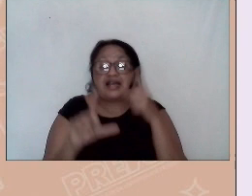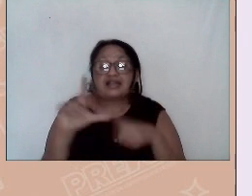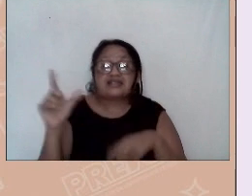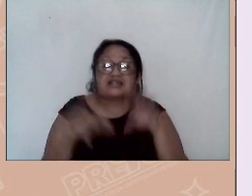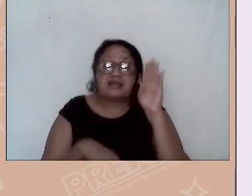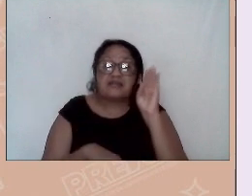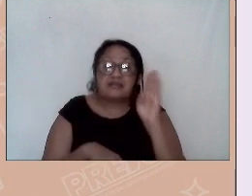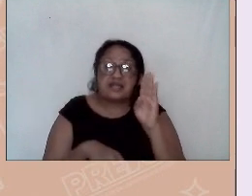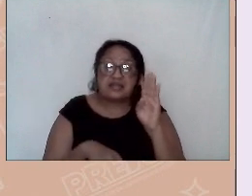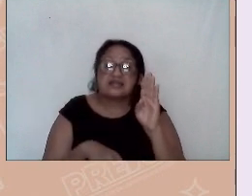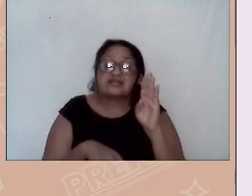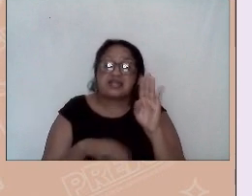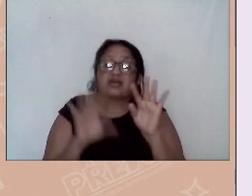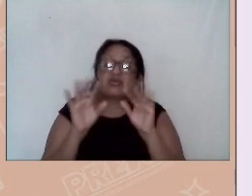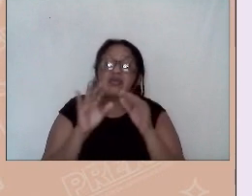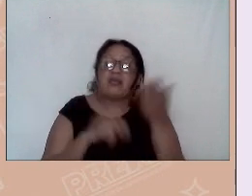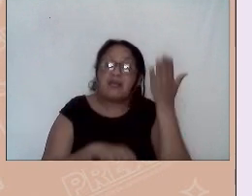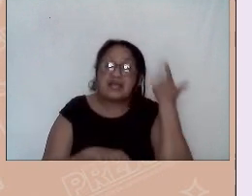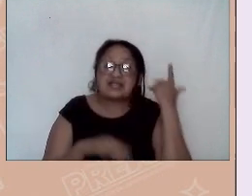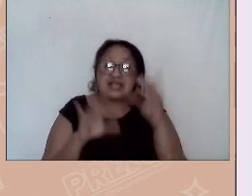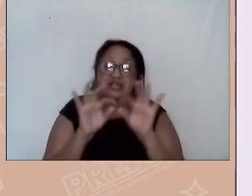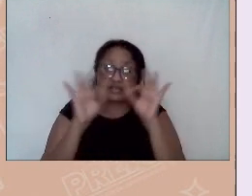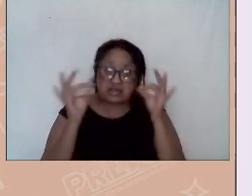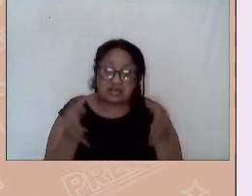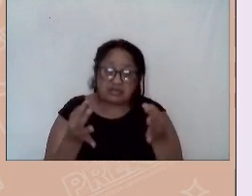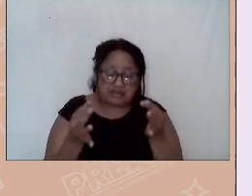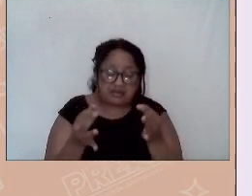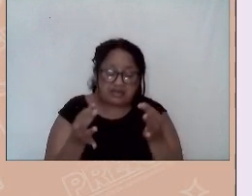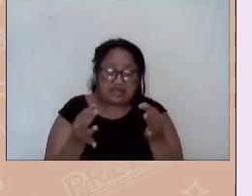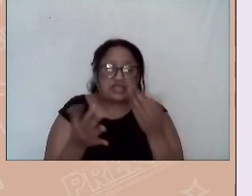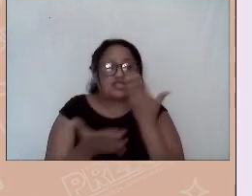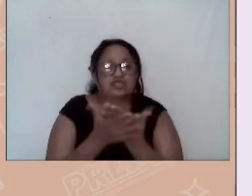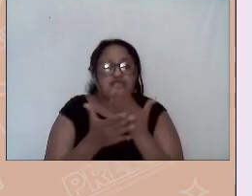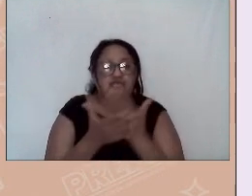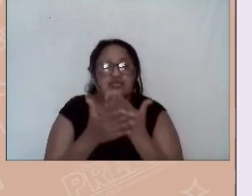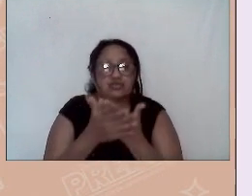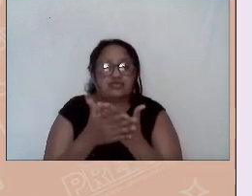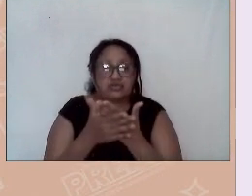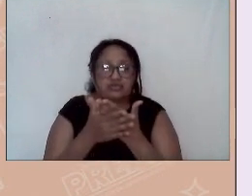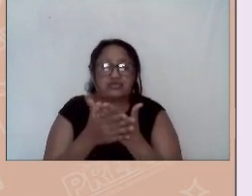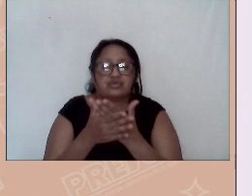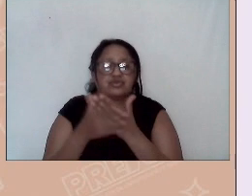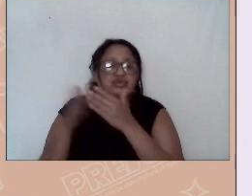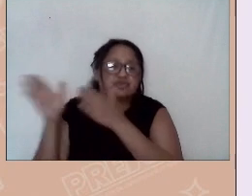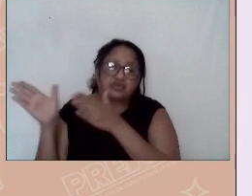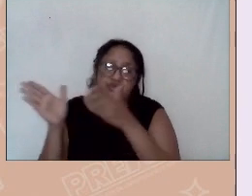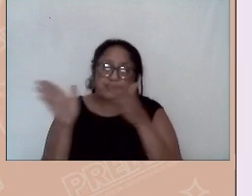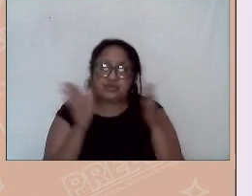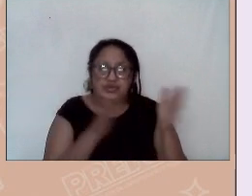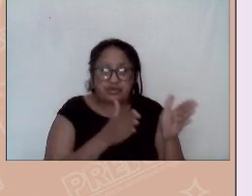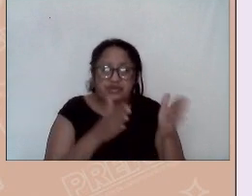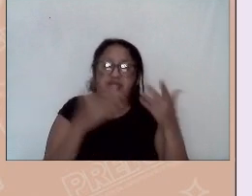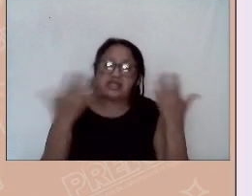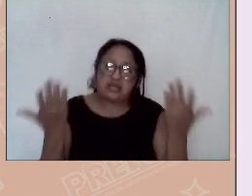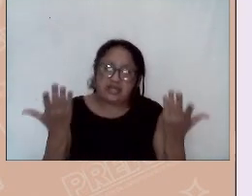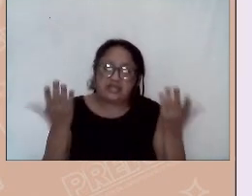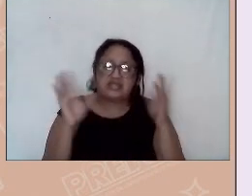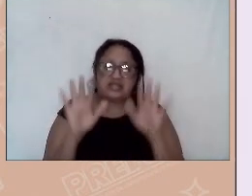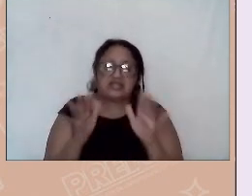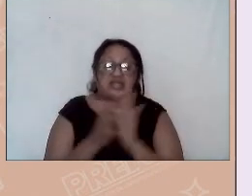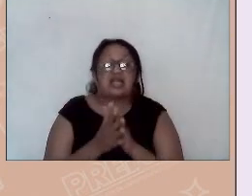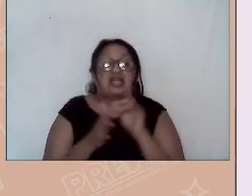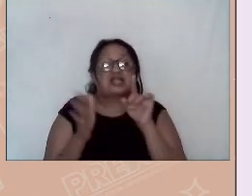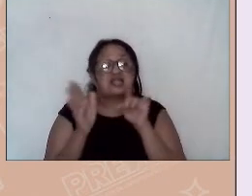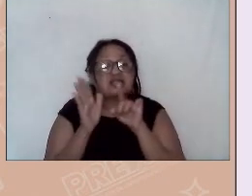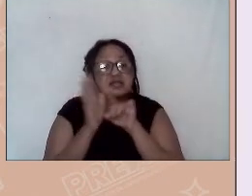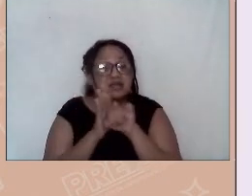que é o passado simples que a gente estudou aí durante essas semanas tá bom gente então é isso nossas questões em